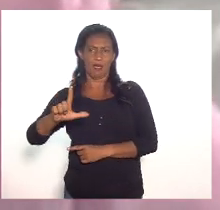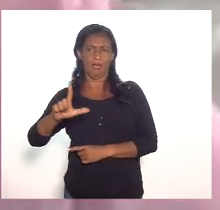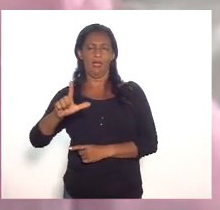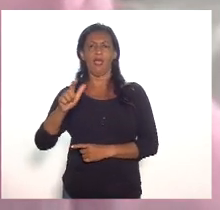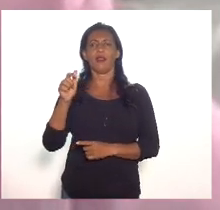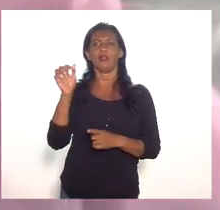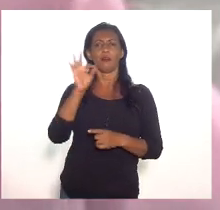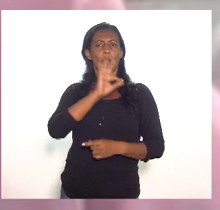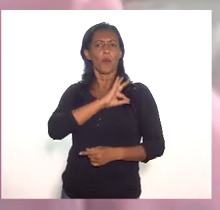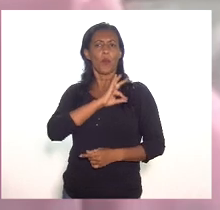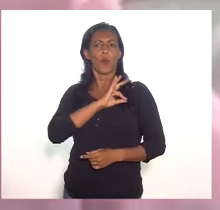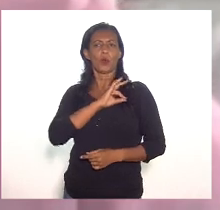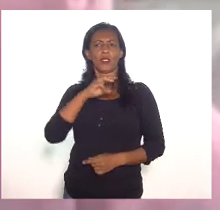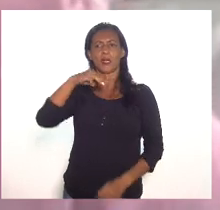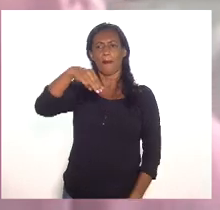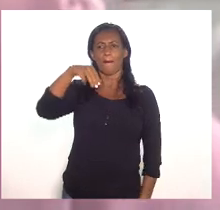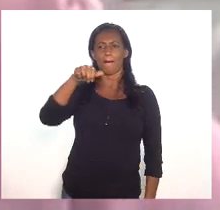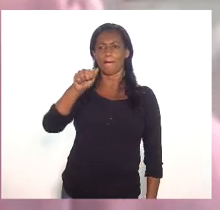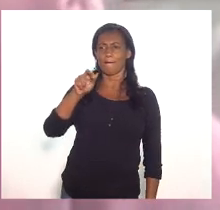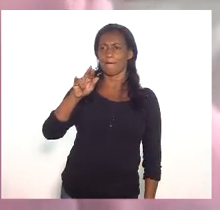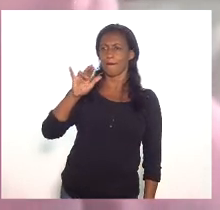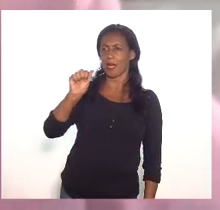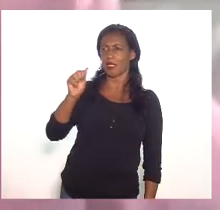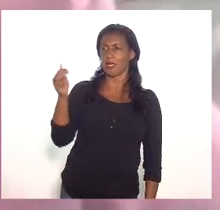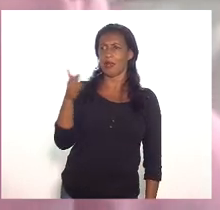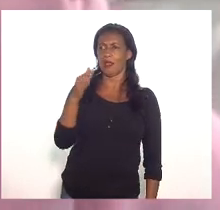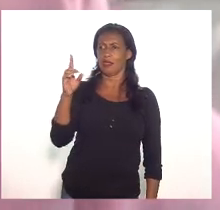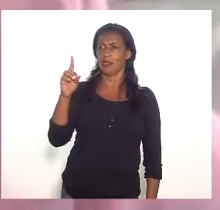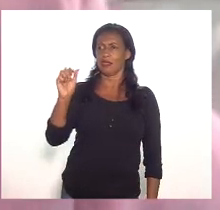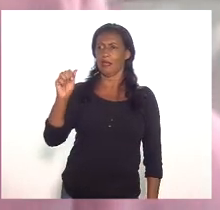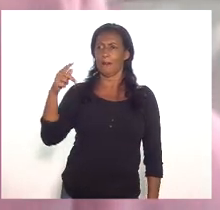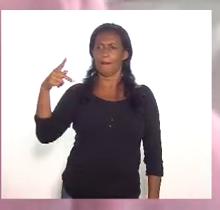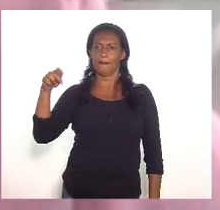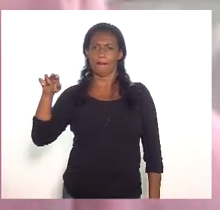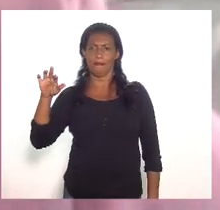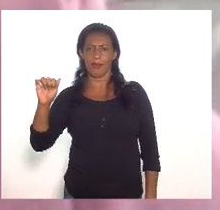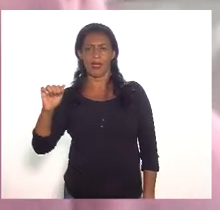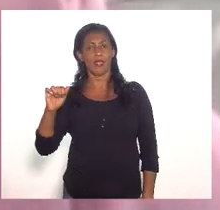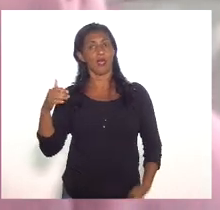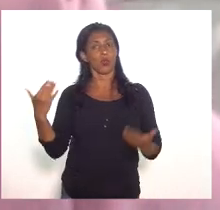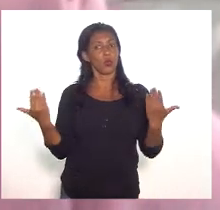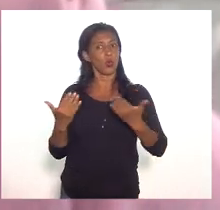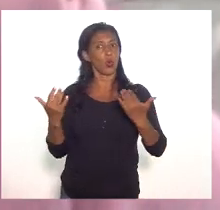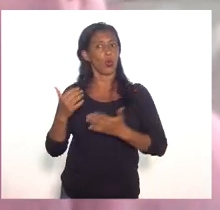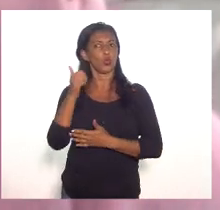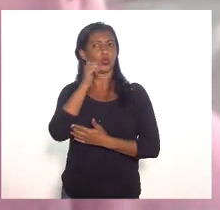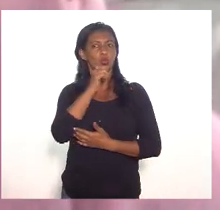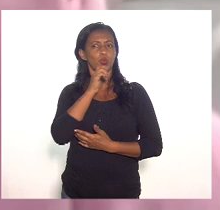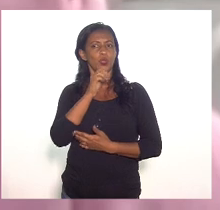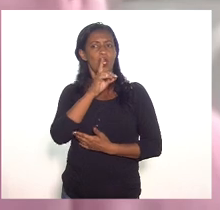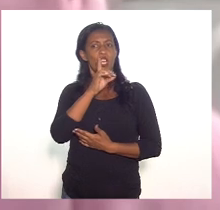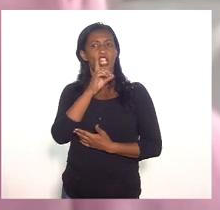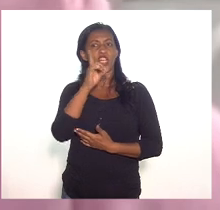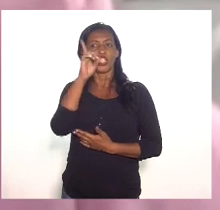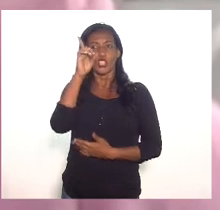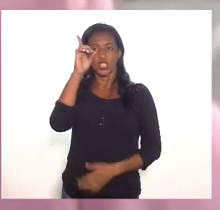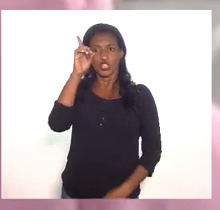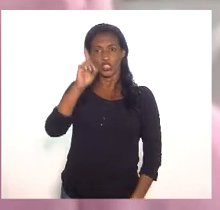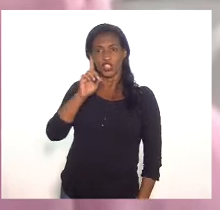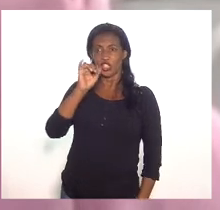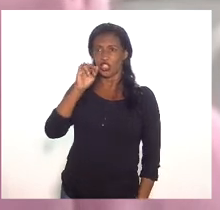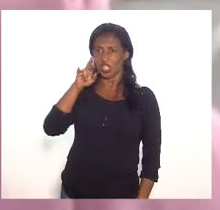Maria da Penha, entre outros. E já atualmente a diretora-presidente do Instituto de Segurança Pública,